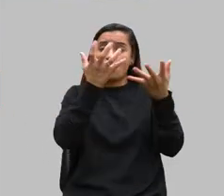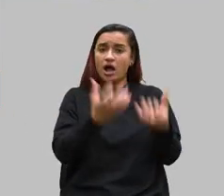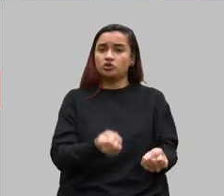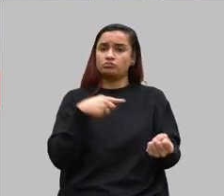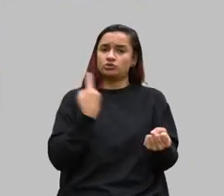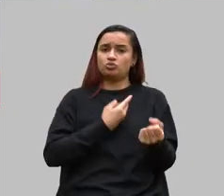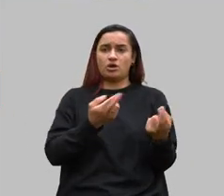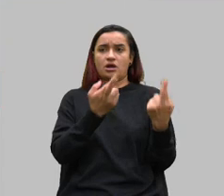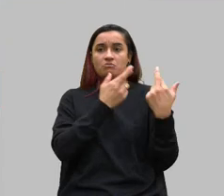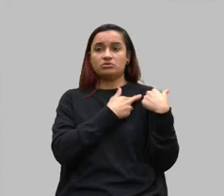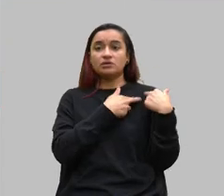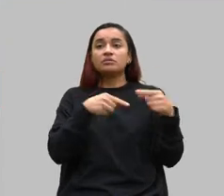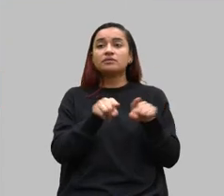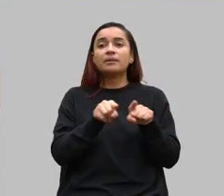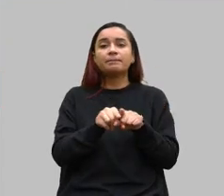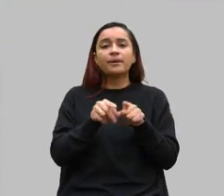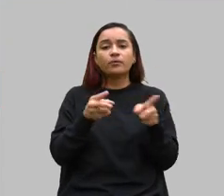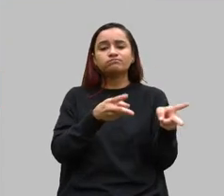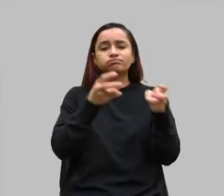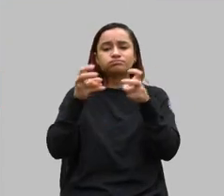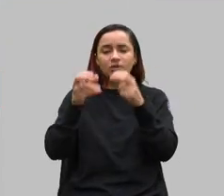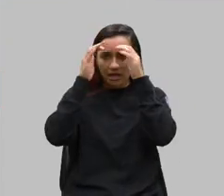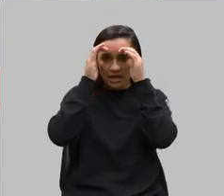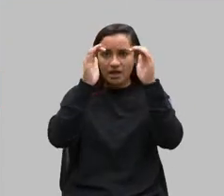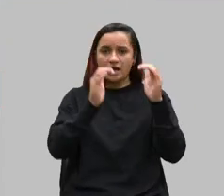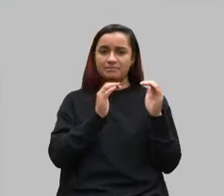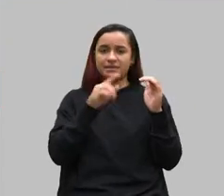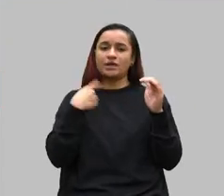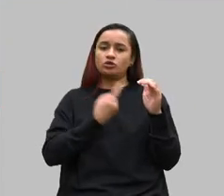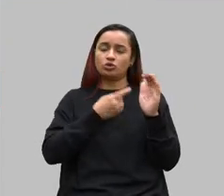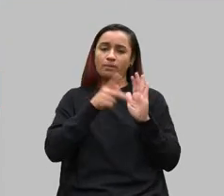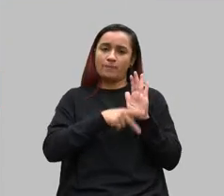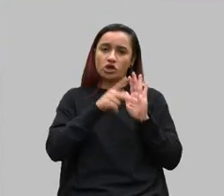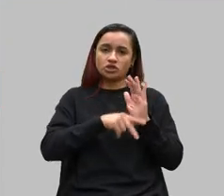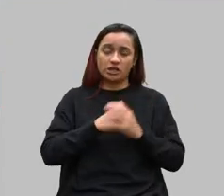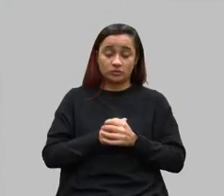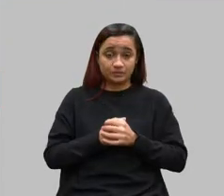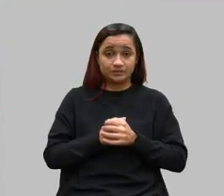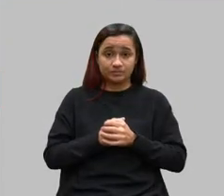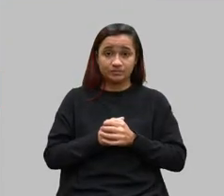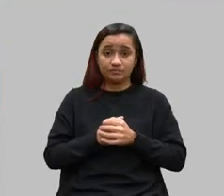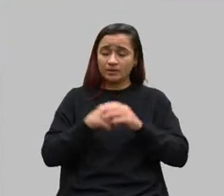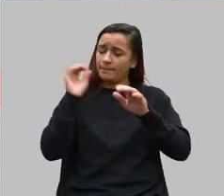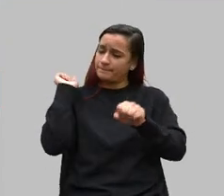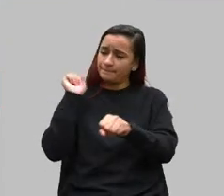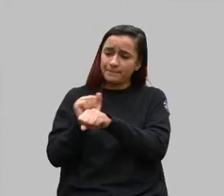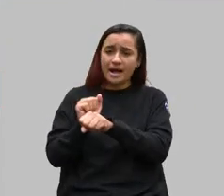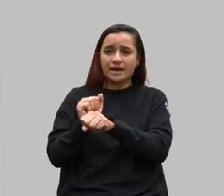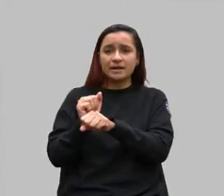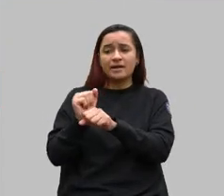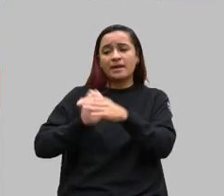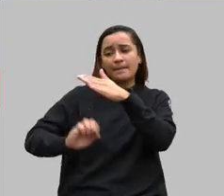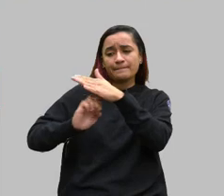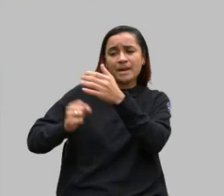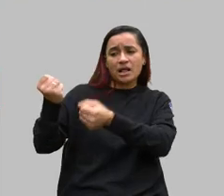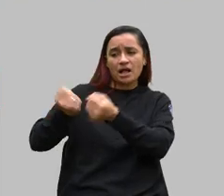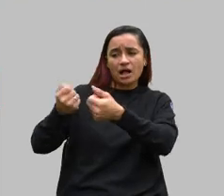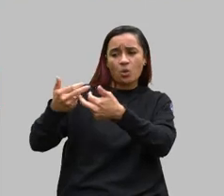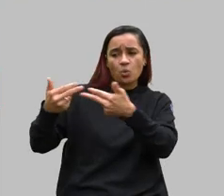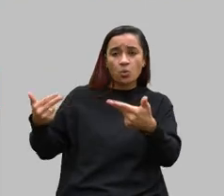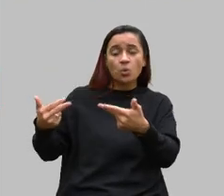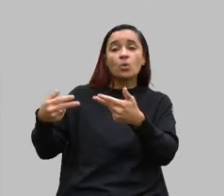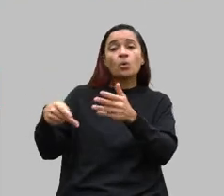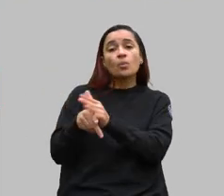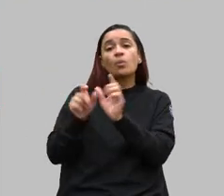e respeitado n nas indicações de seus projetos chega das concessionárias negociarem direto com os